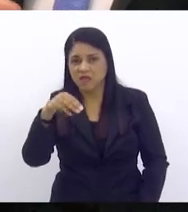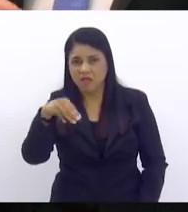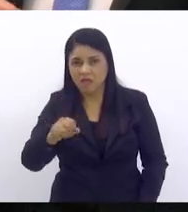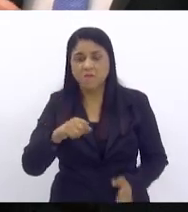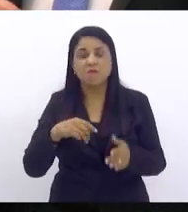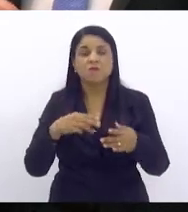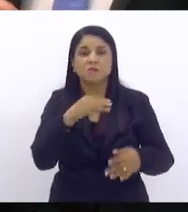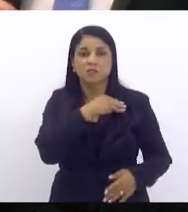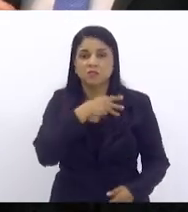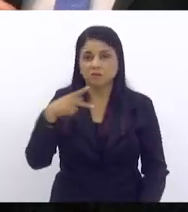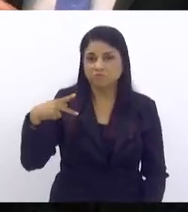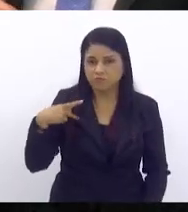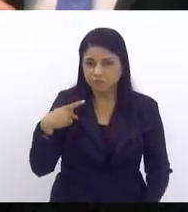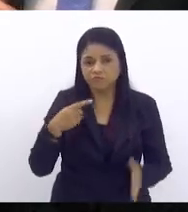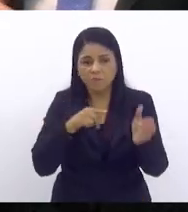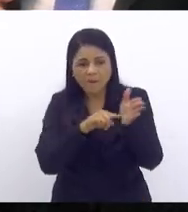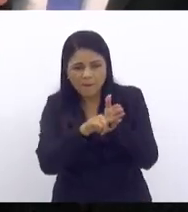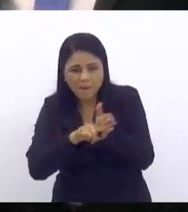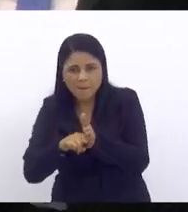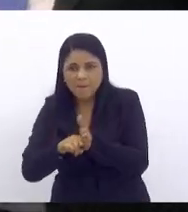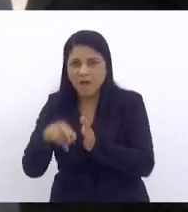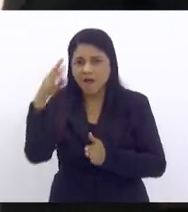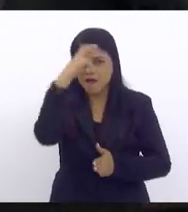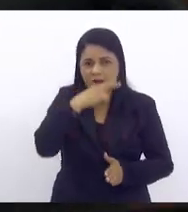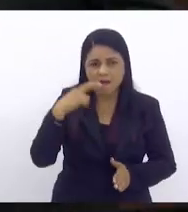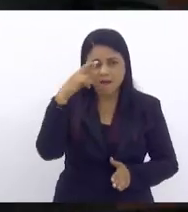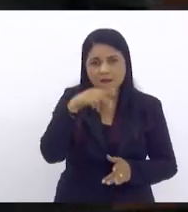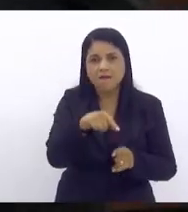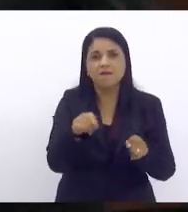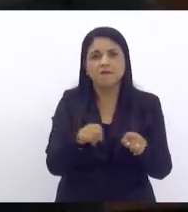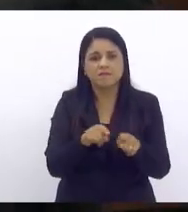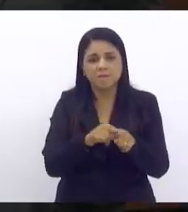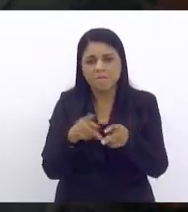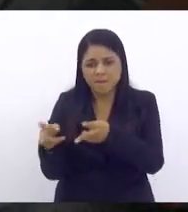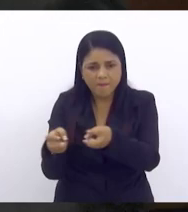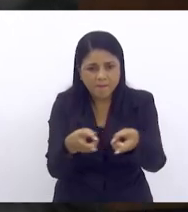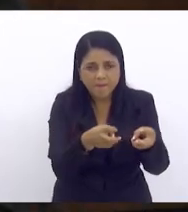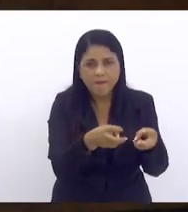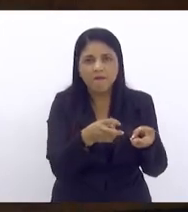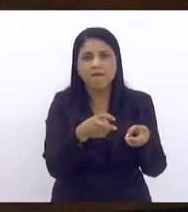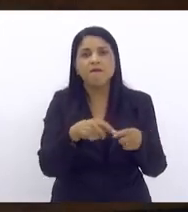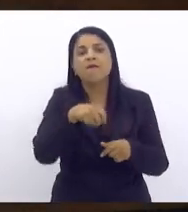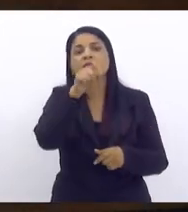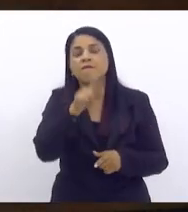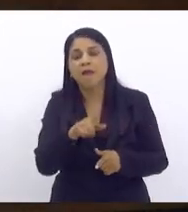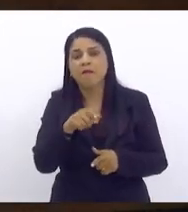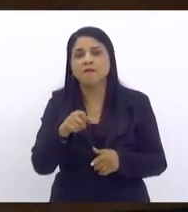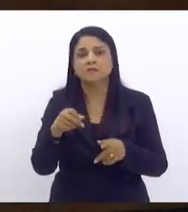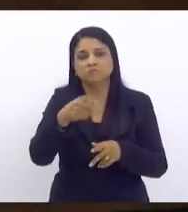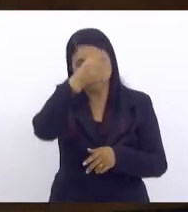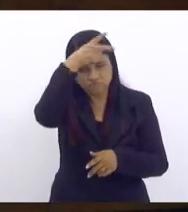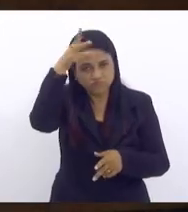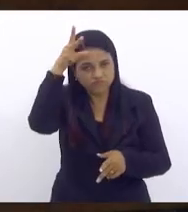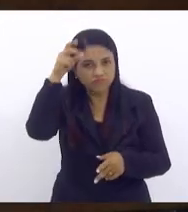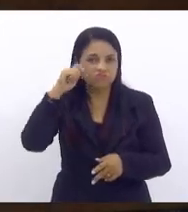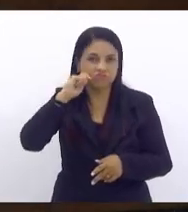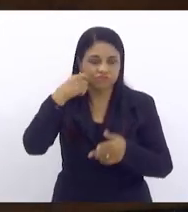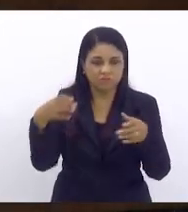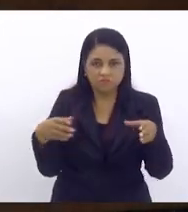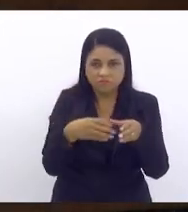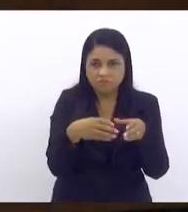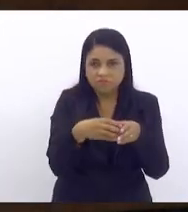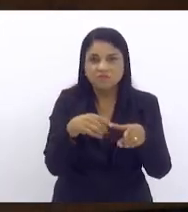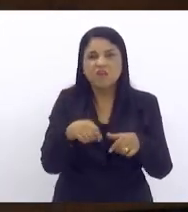Ministério Público e começar a identificar os meninos de Eduardo Paes no meio dessa mixórdia, dessa pouca vergonha,